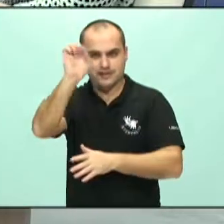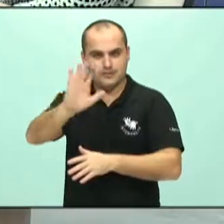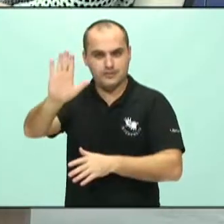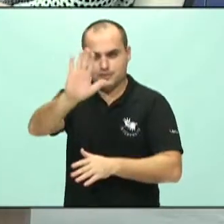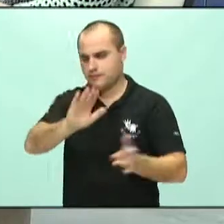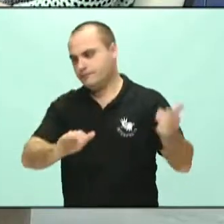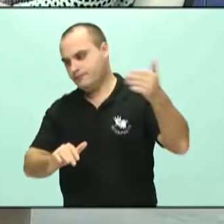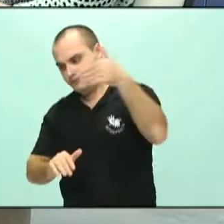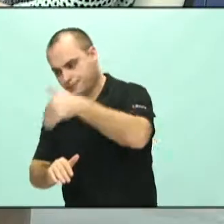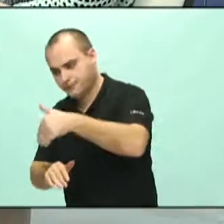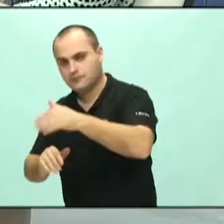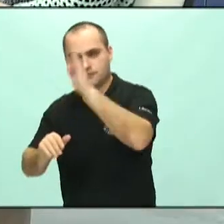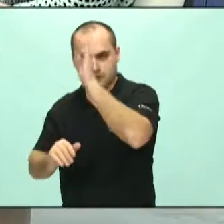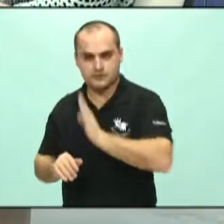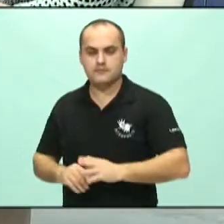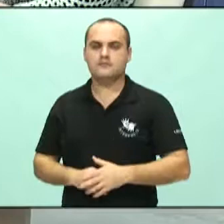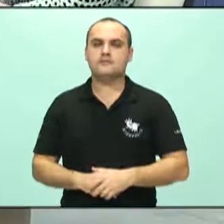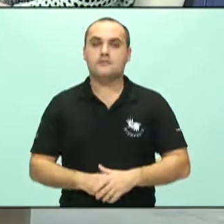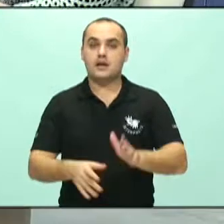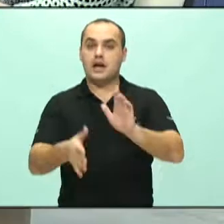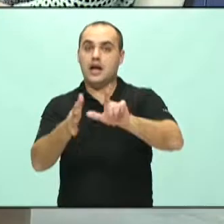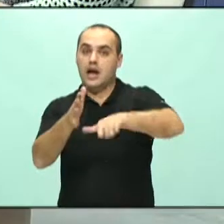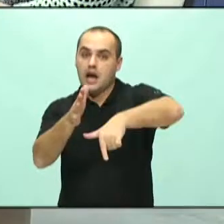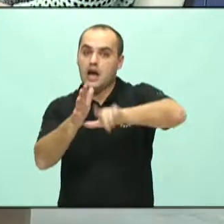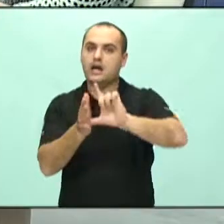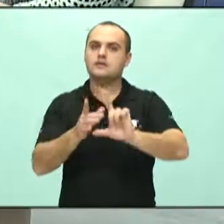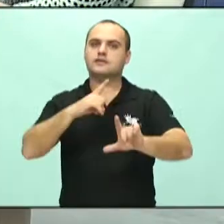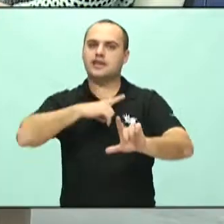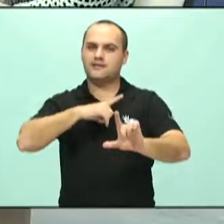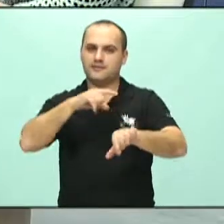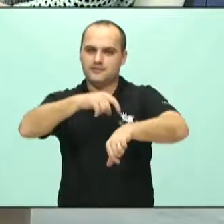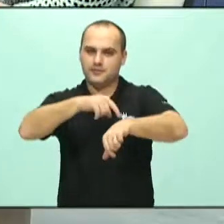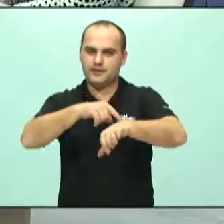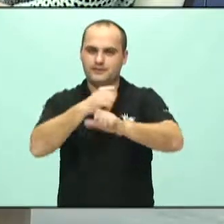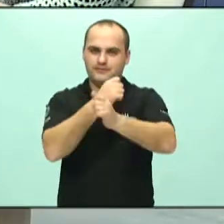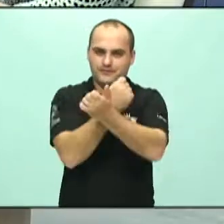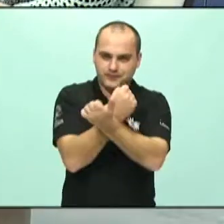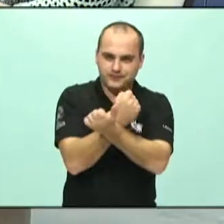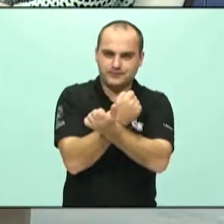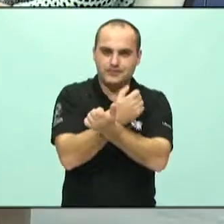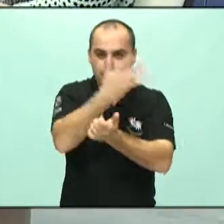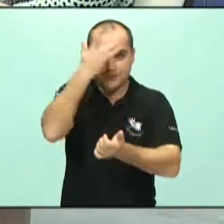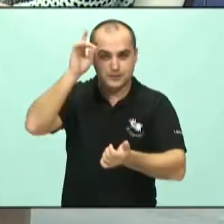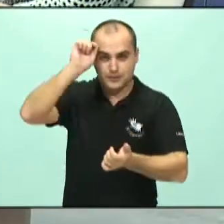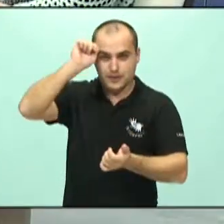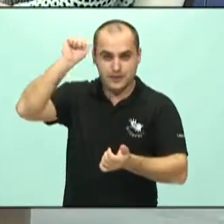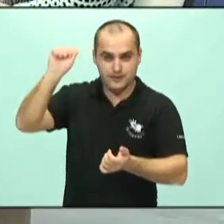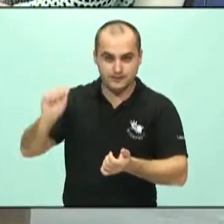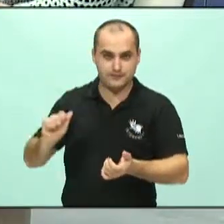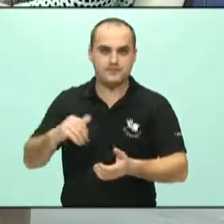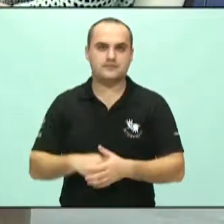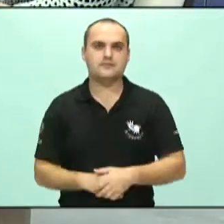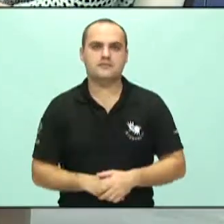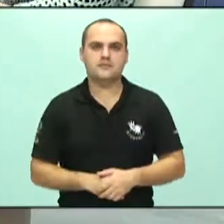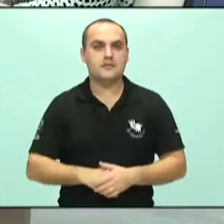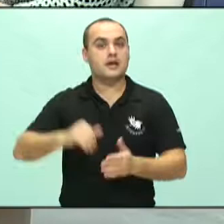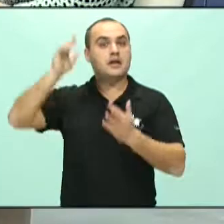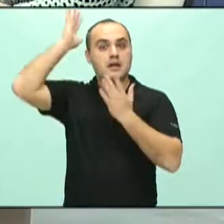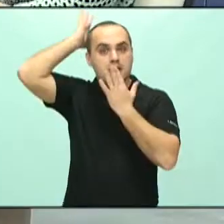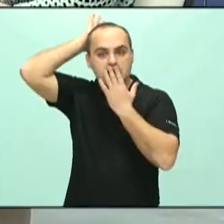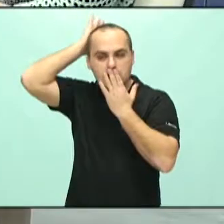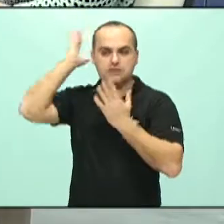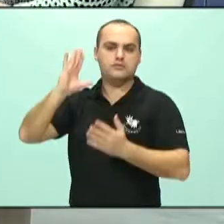Antes disso, esse episódio da escravidão, que veio para cá os africanos, né? Os índios já estavam